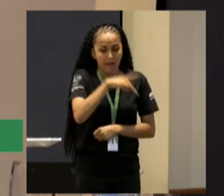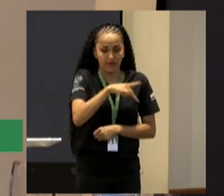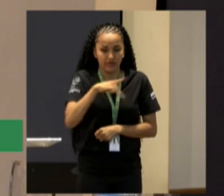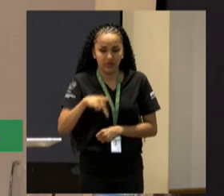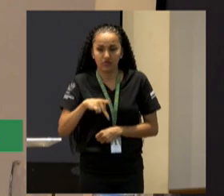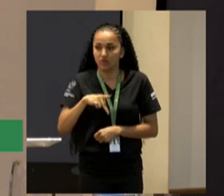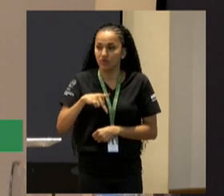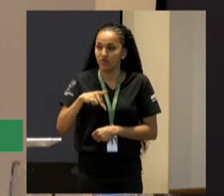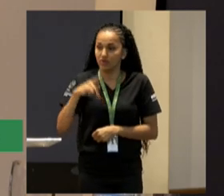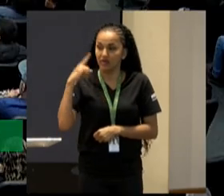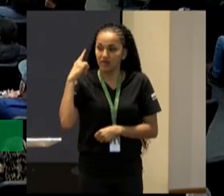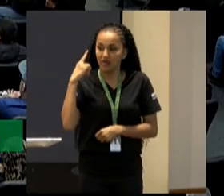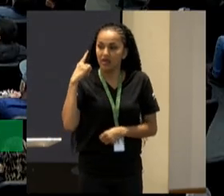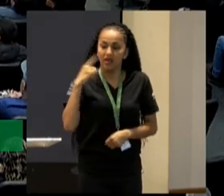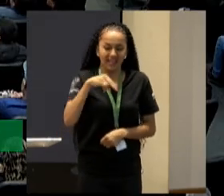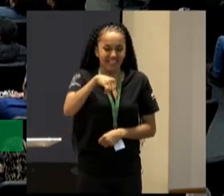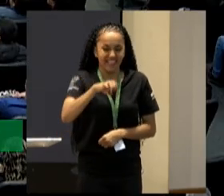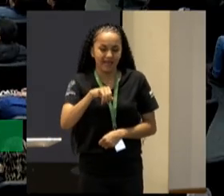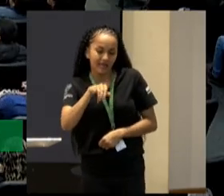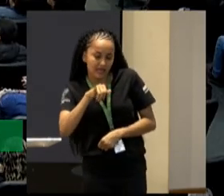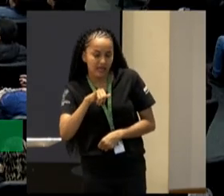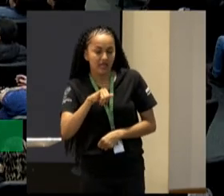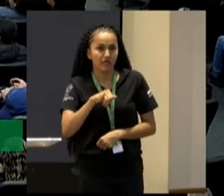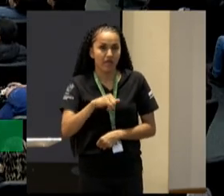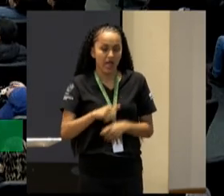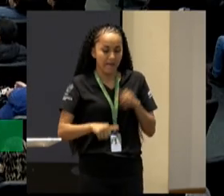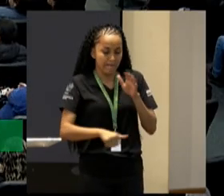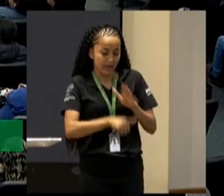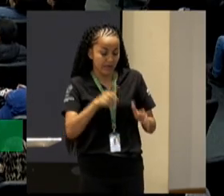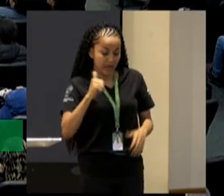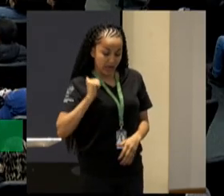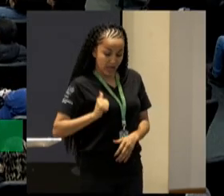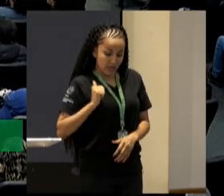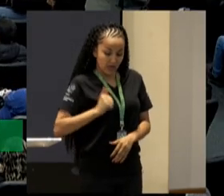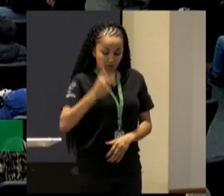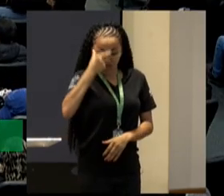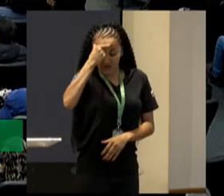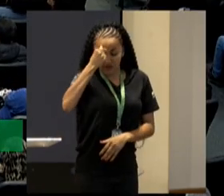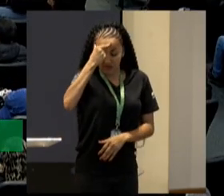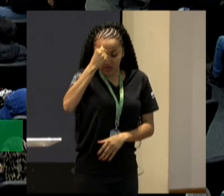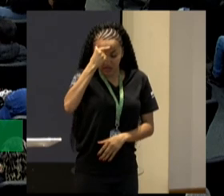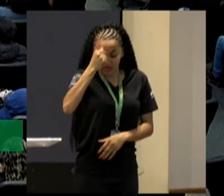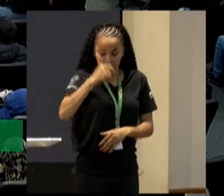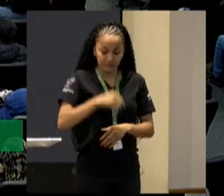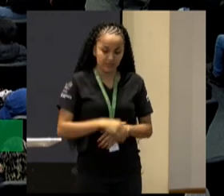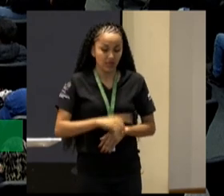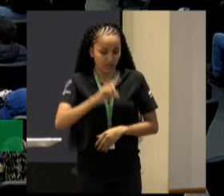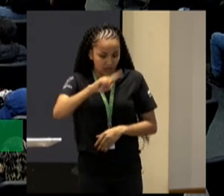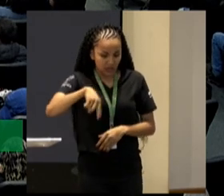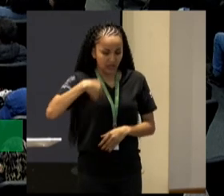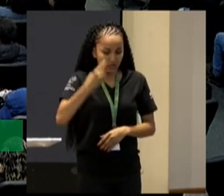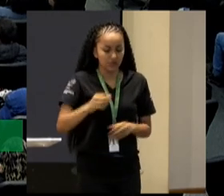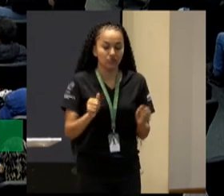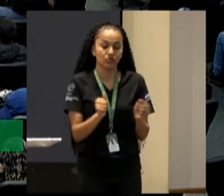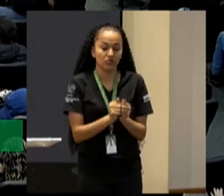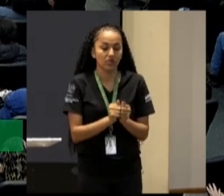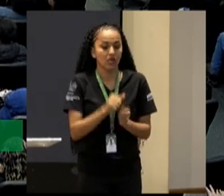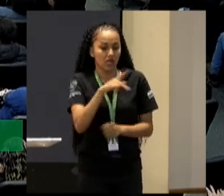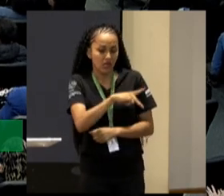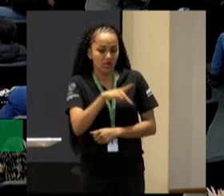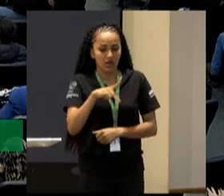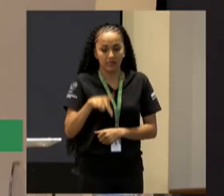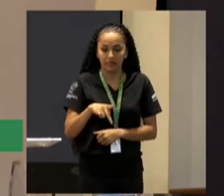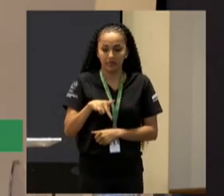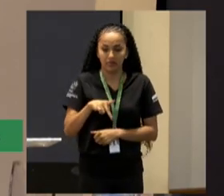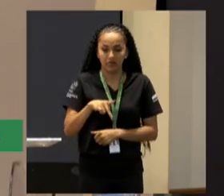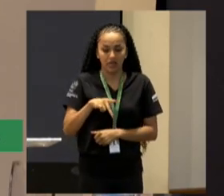Góes foi a minha primeira bolsa de extensão na universidade. Depois, junto com a